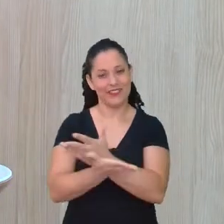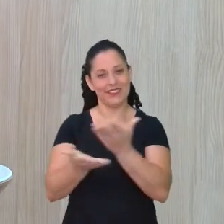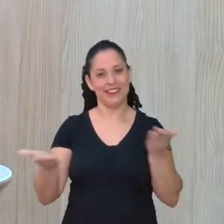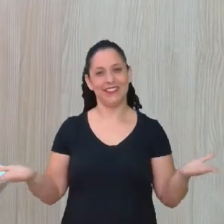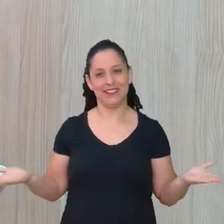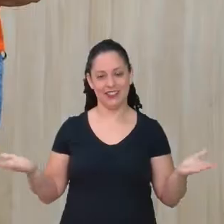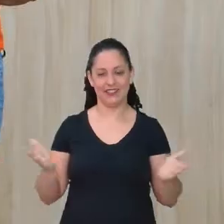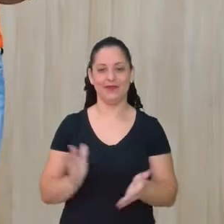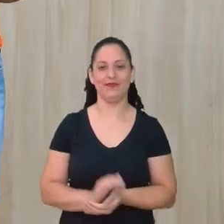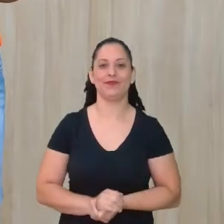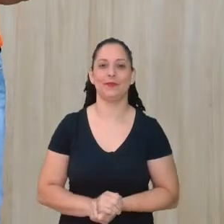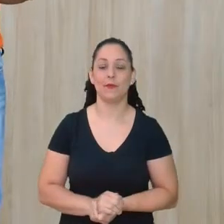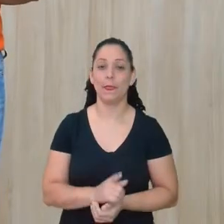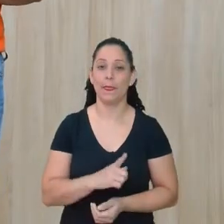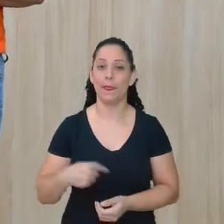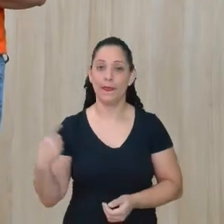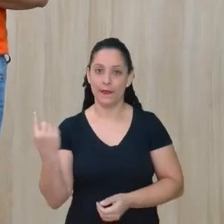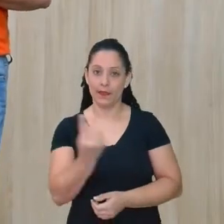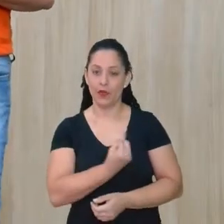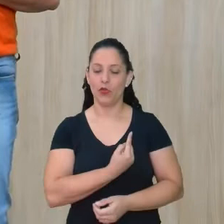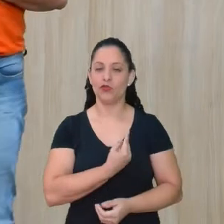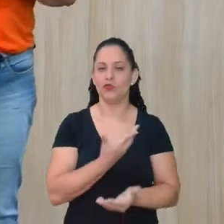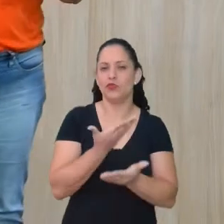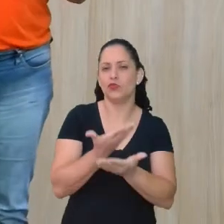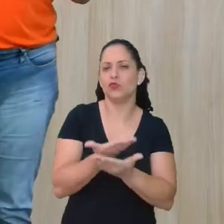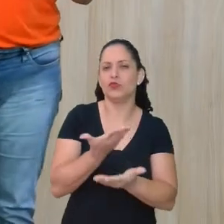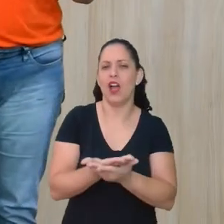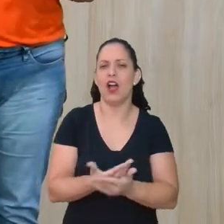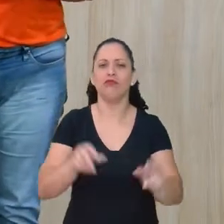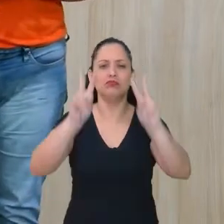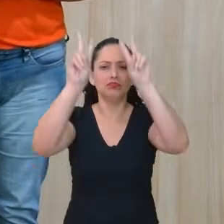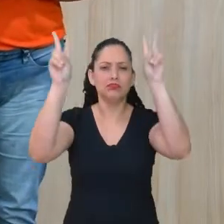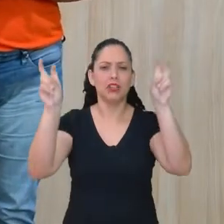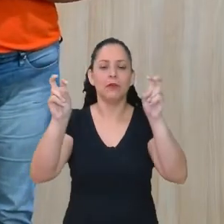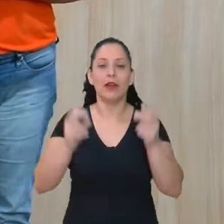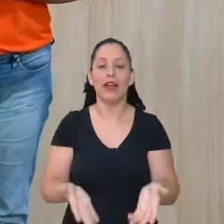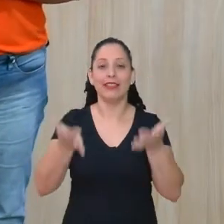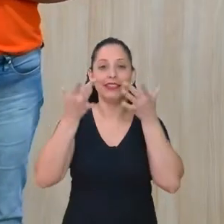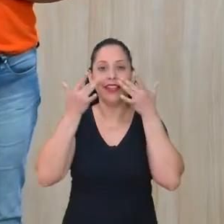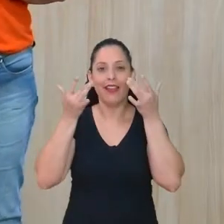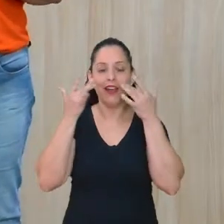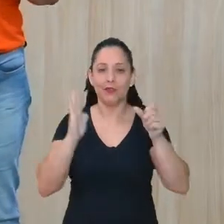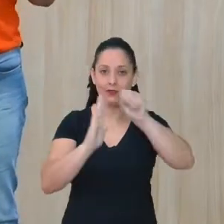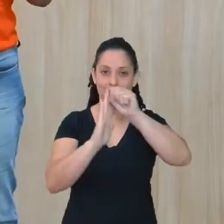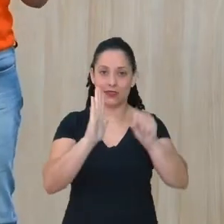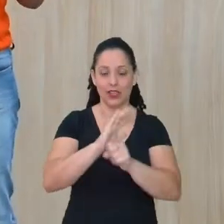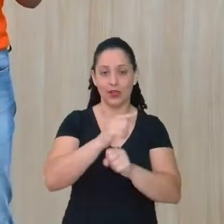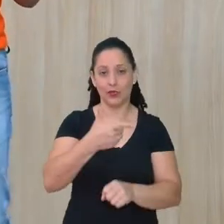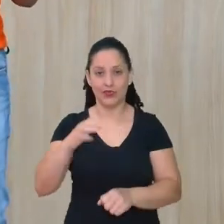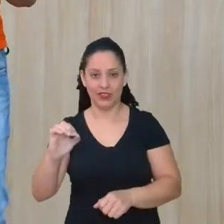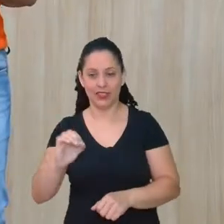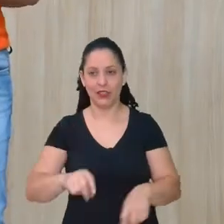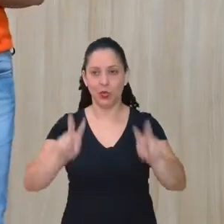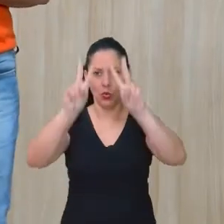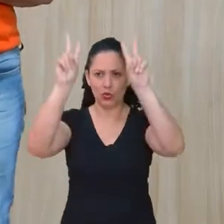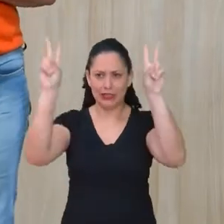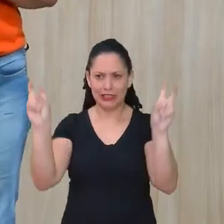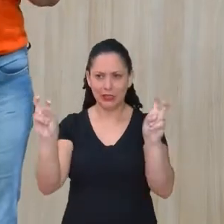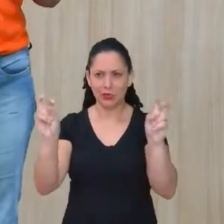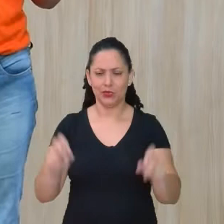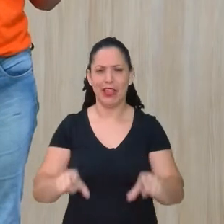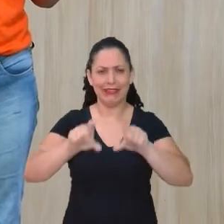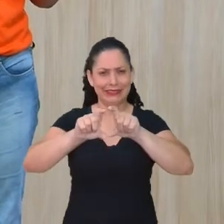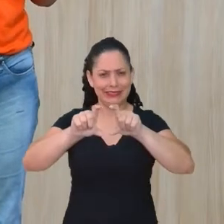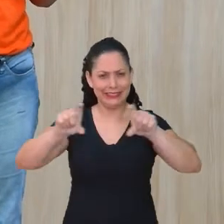vai falar, né, Gine, de Isso. teatro, e a gente vai falar do teatro do século XX. O título da aula está bem grande, então